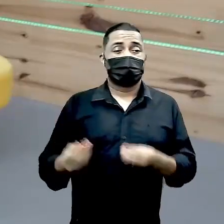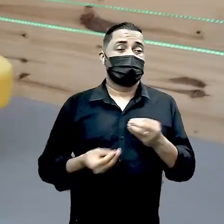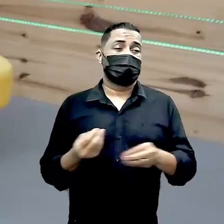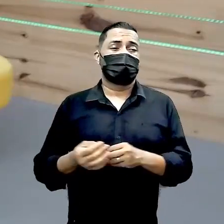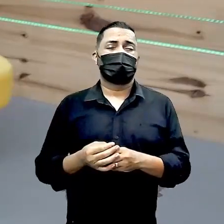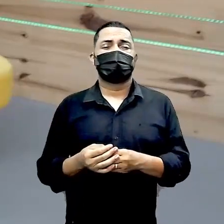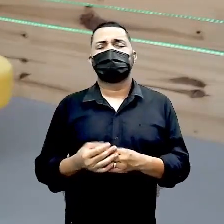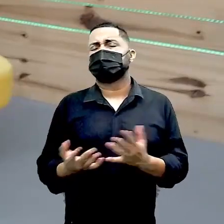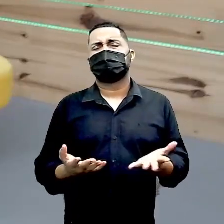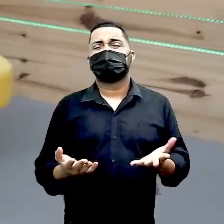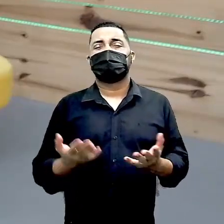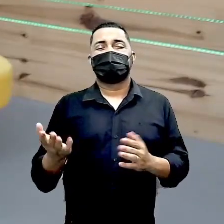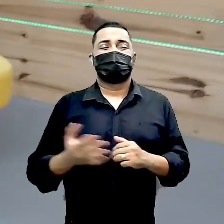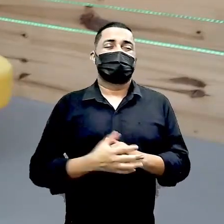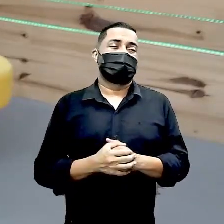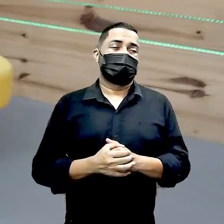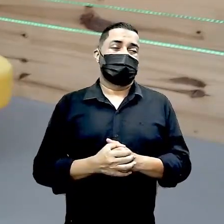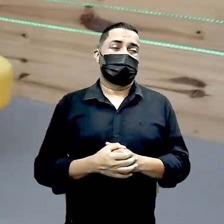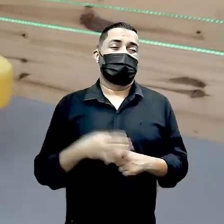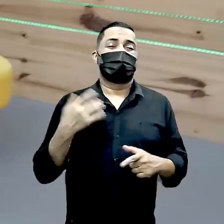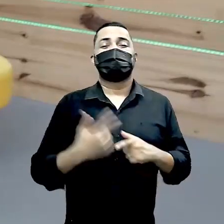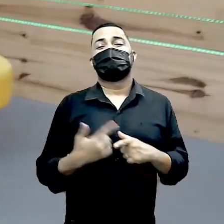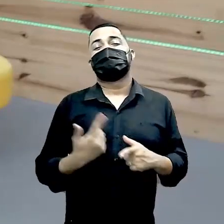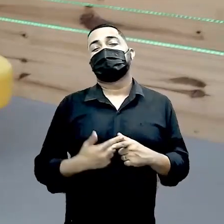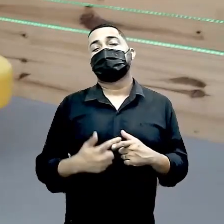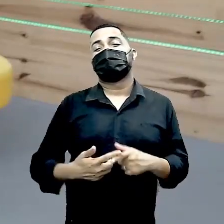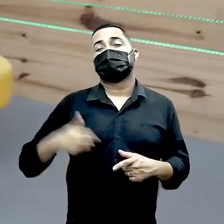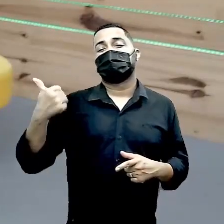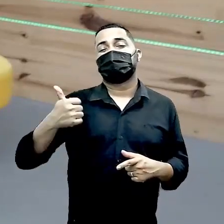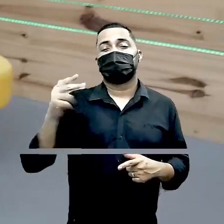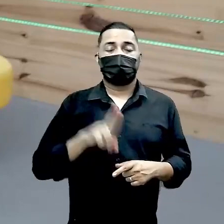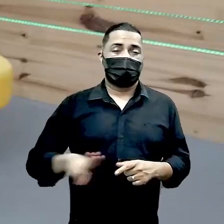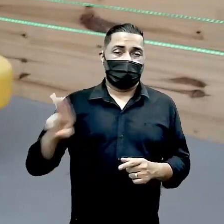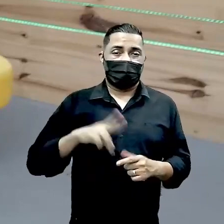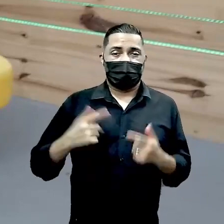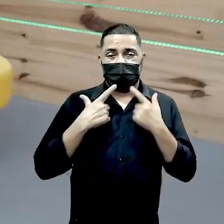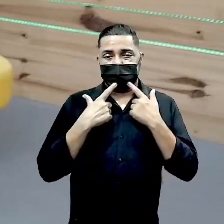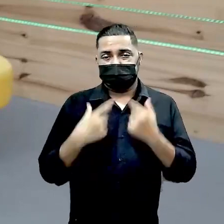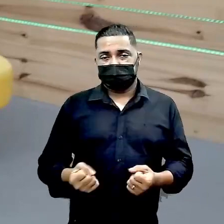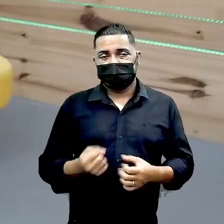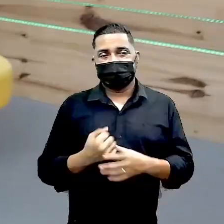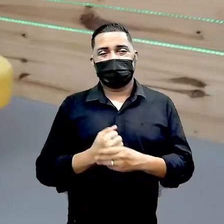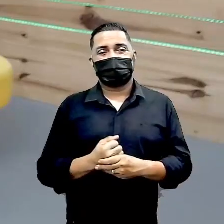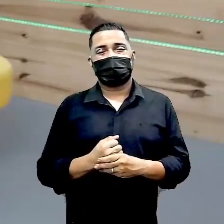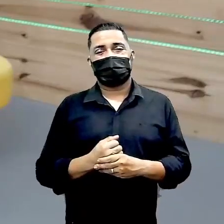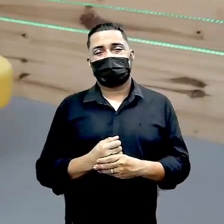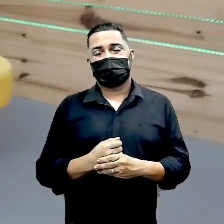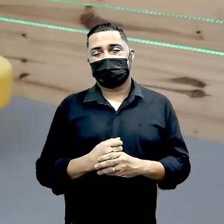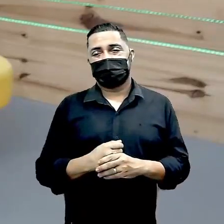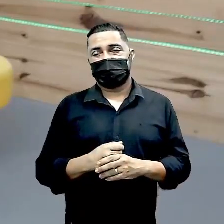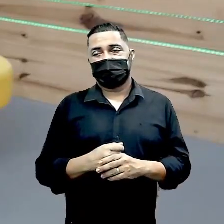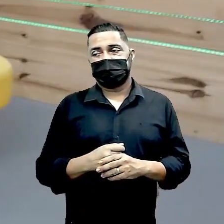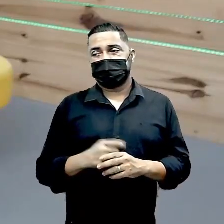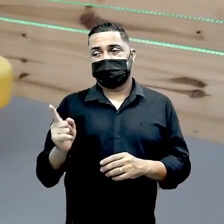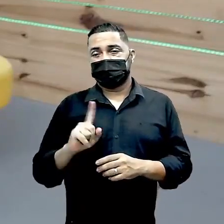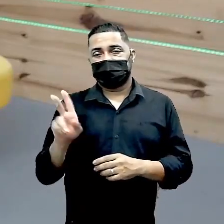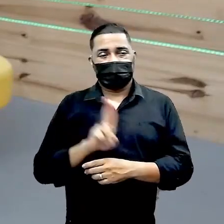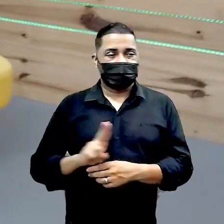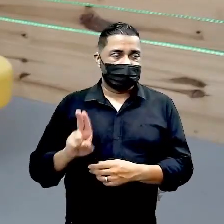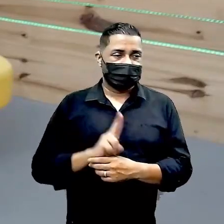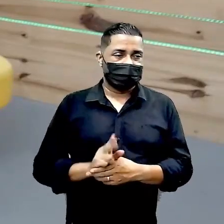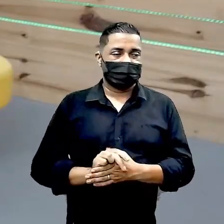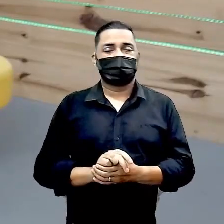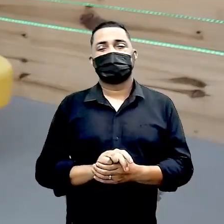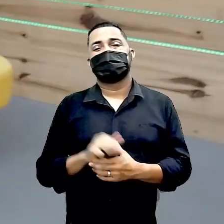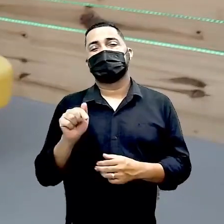trazer. Como foi isso para você? Né? Porque primeiro a gente está utilizando uma linguagem que, vamos dizer assim, não é utilizada aqui,